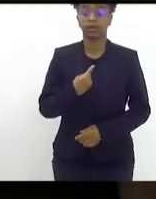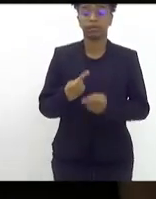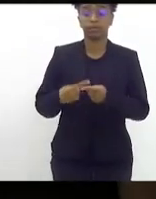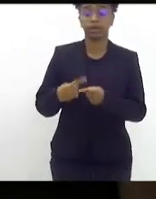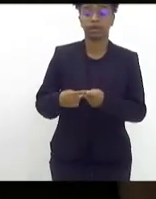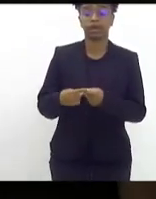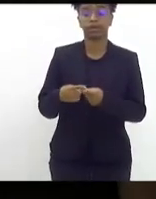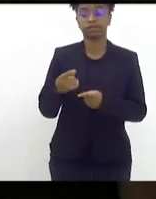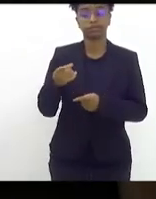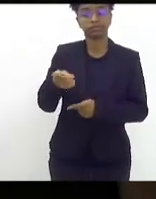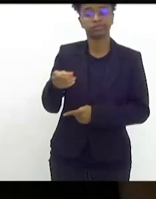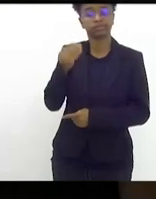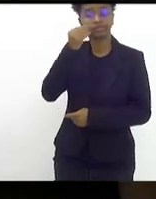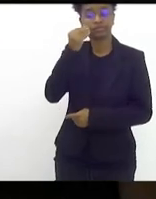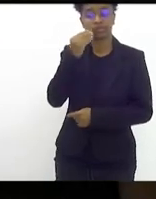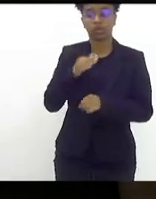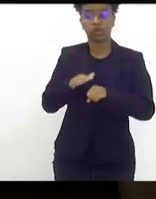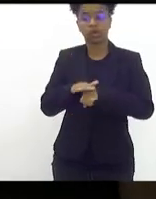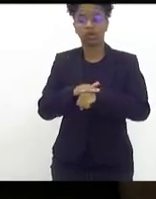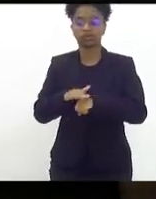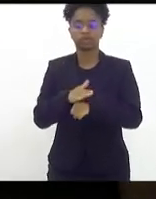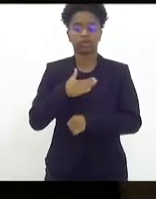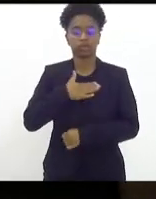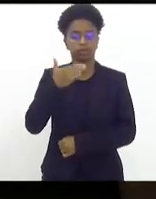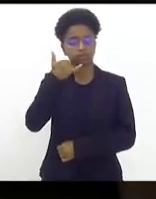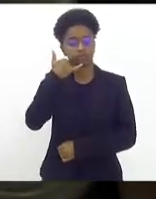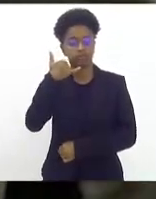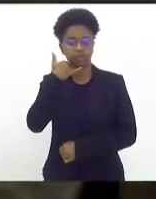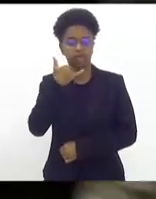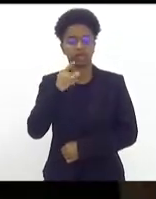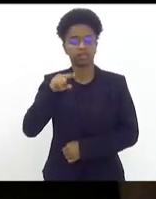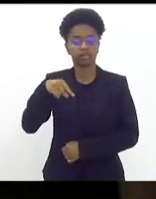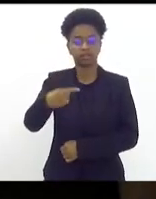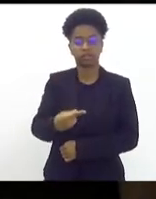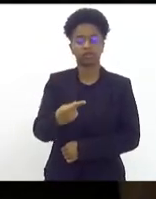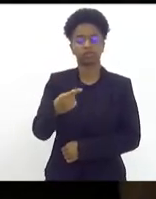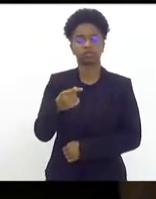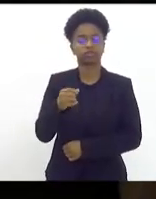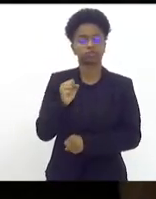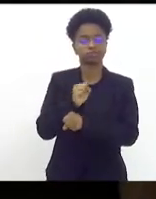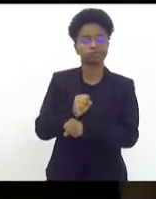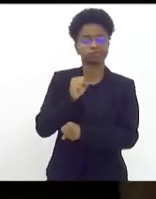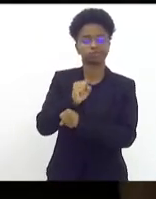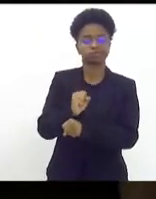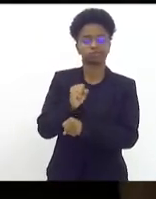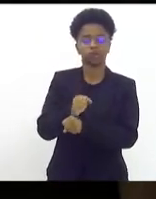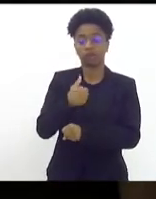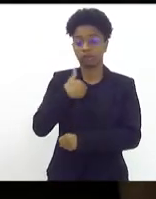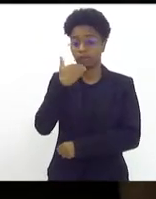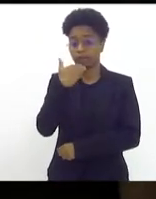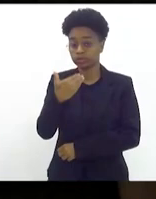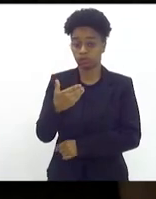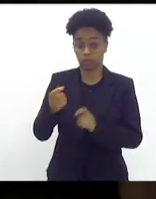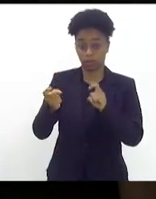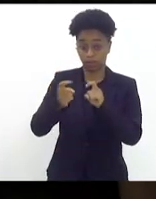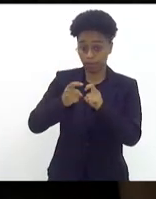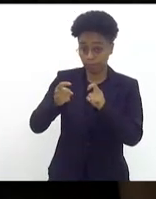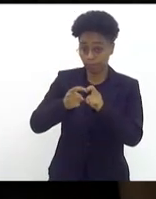meu celular, depois de 3 horas, relações, né? No celular, pedi encarecidamente que o